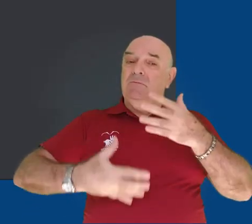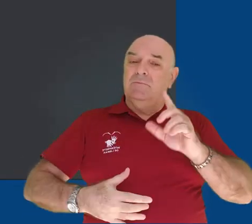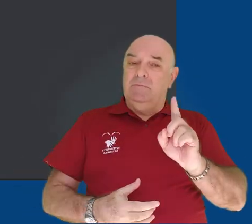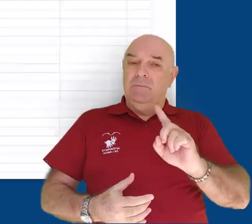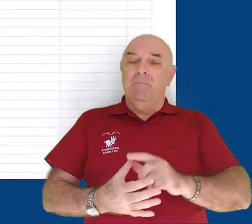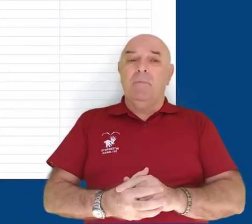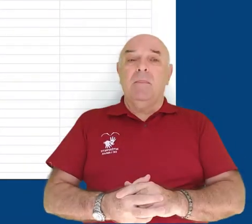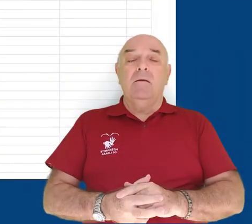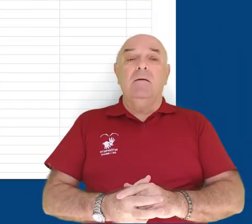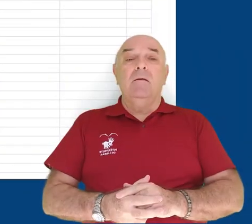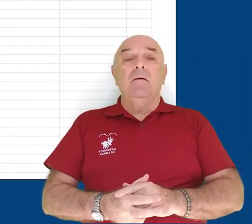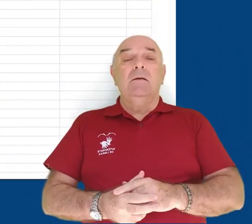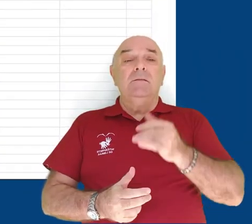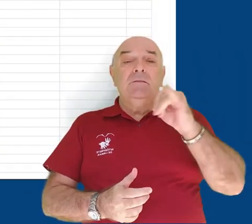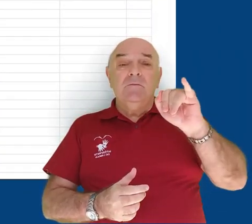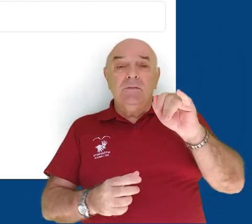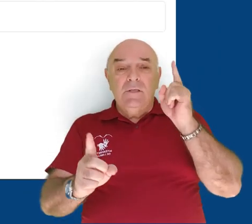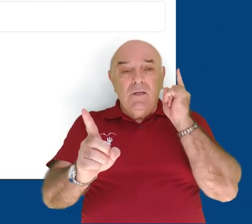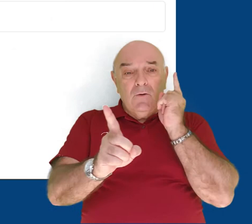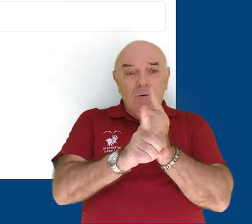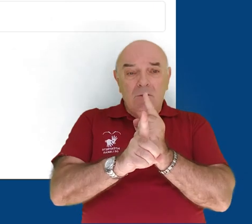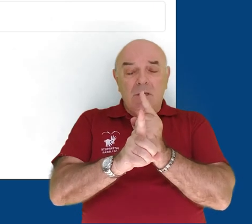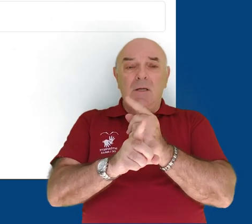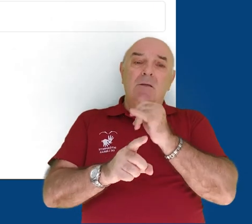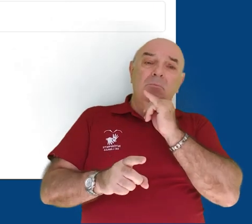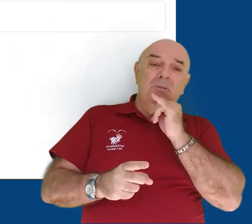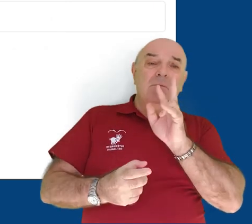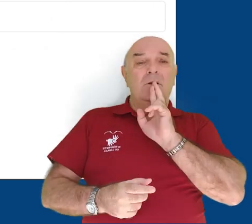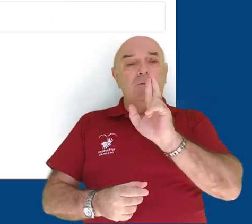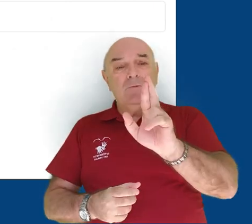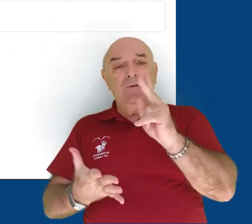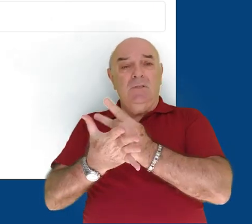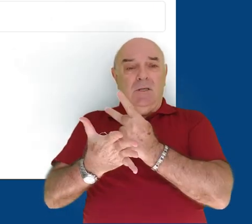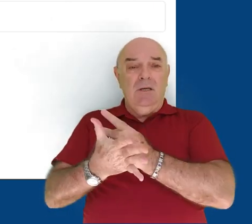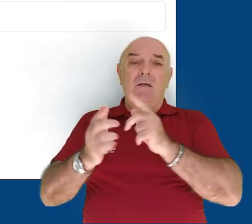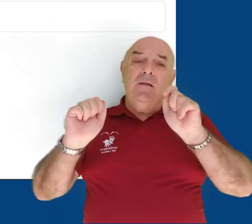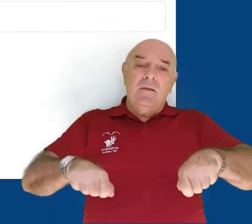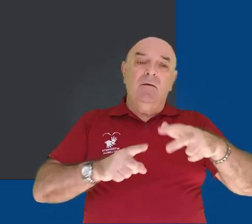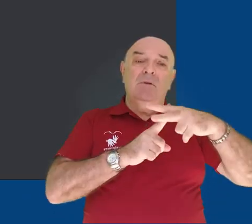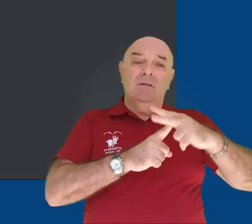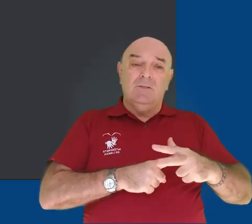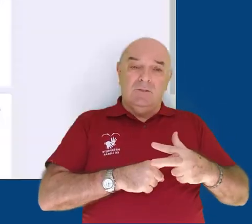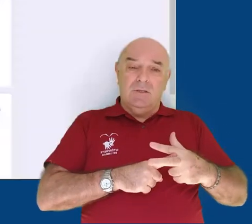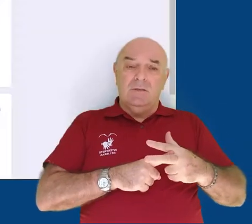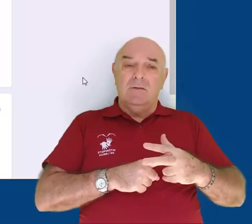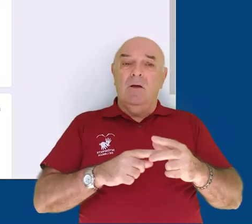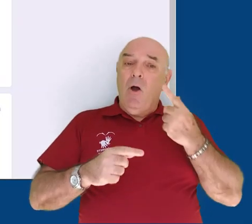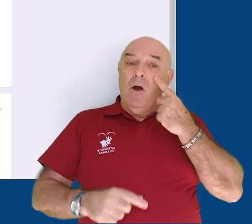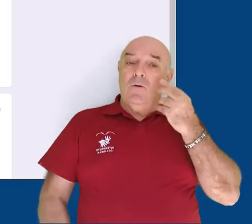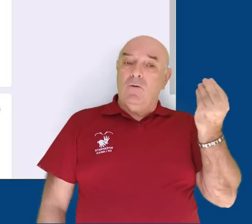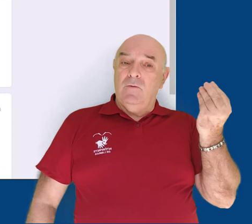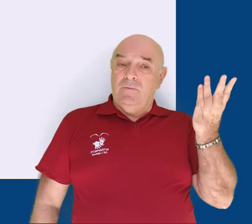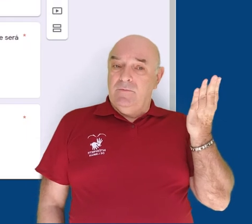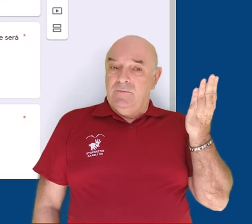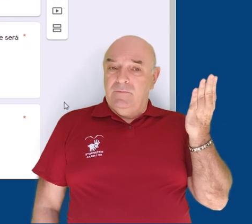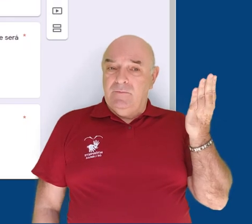sistema das notas foram geradas se você identificar que um gabarito de uma resposta foi errado por exemplo você pode editar o seu